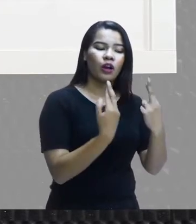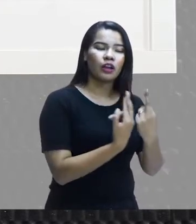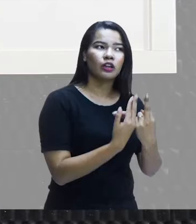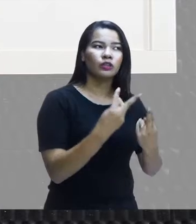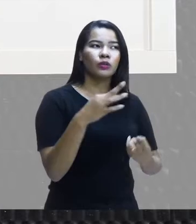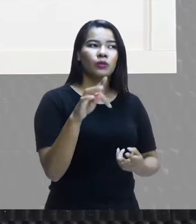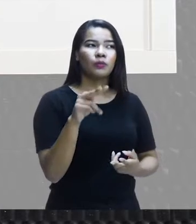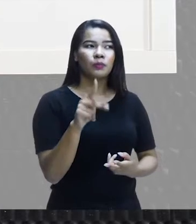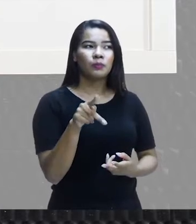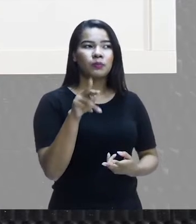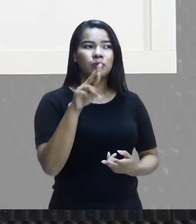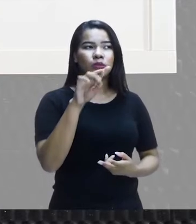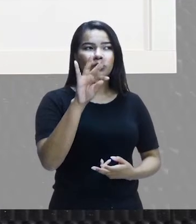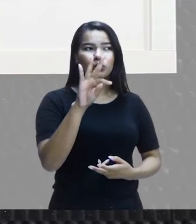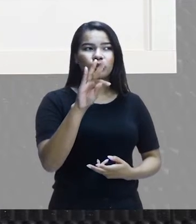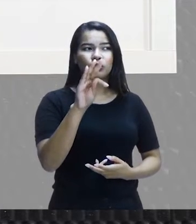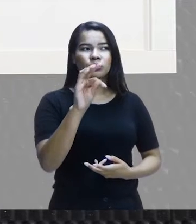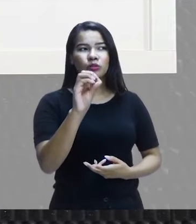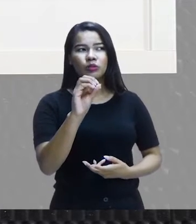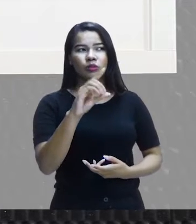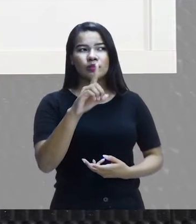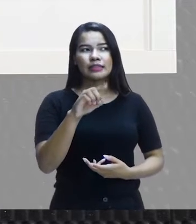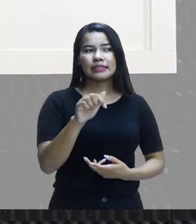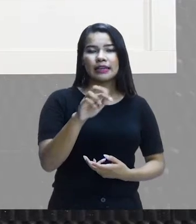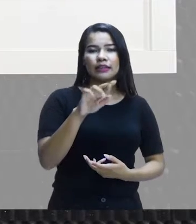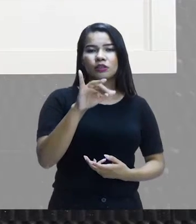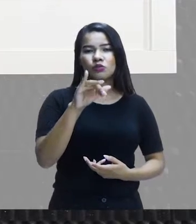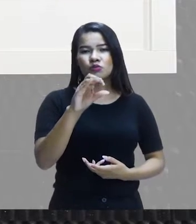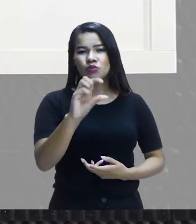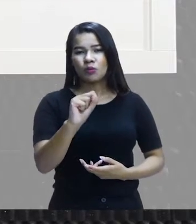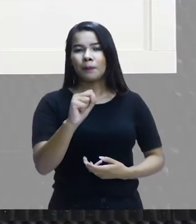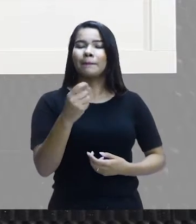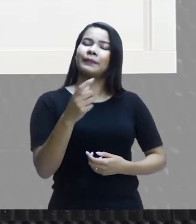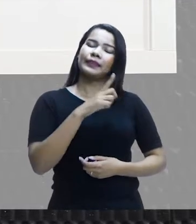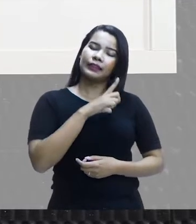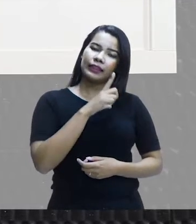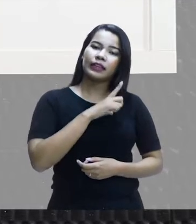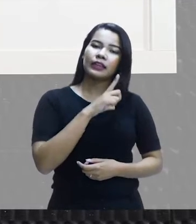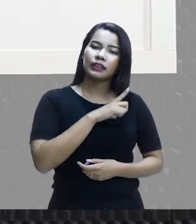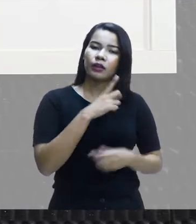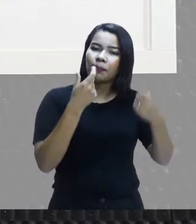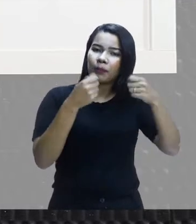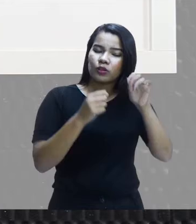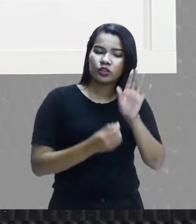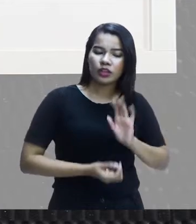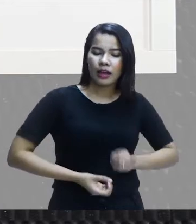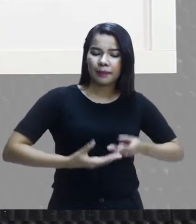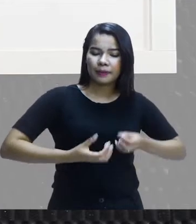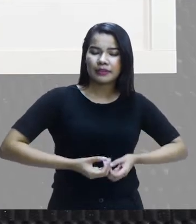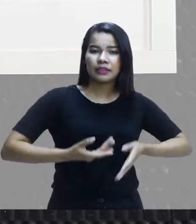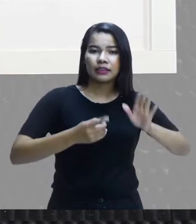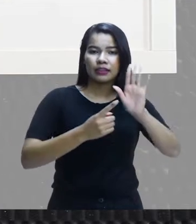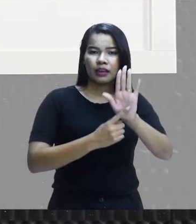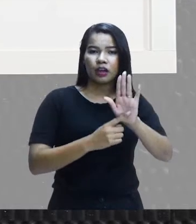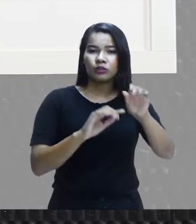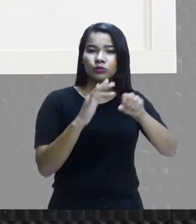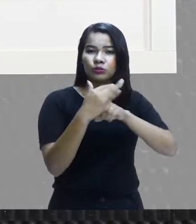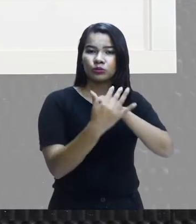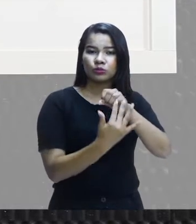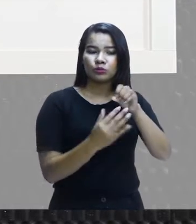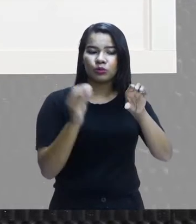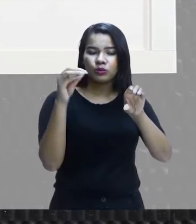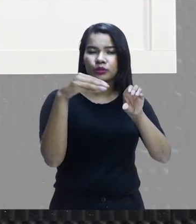serem classificados como organismos eucariotos. Organismos eucariotos são aqueles que apresentam núcleo